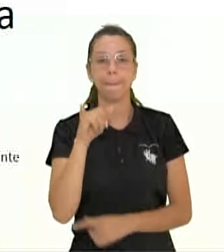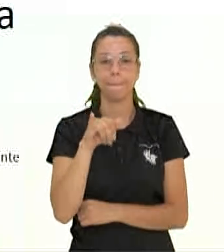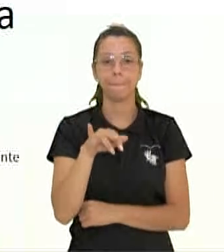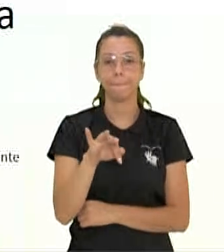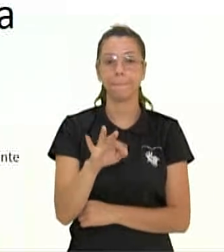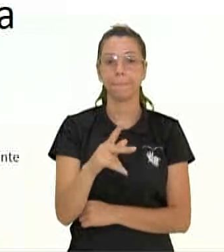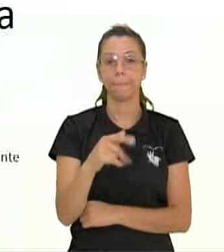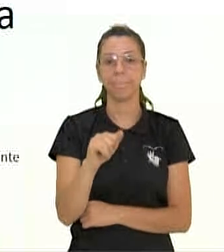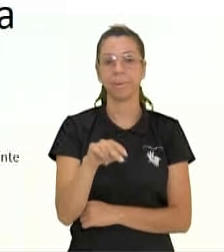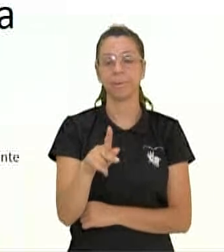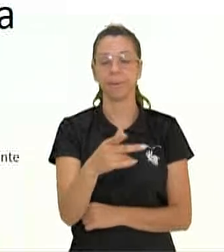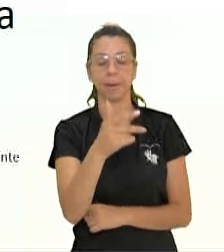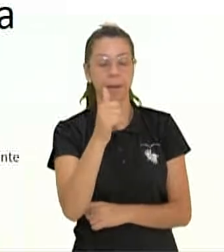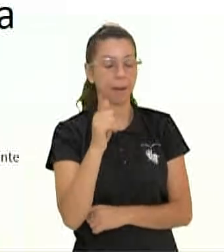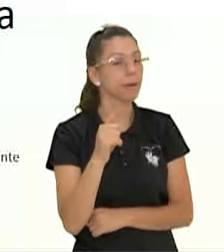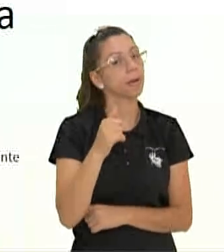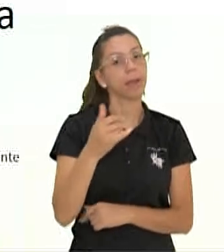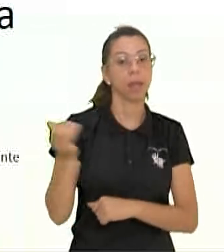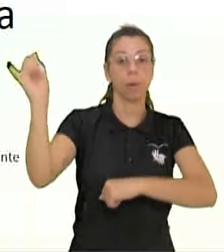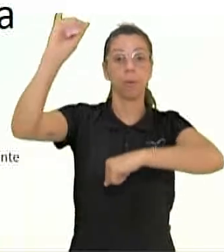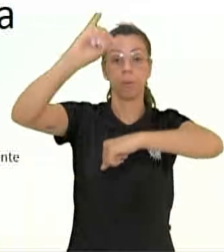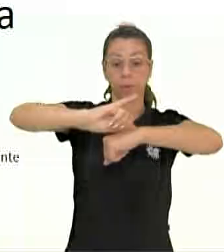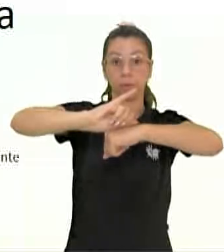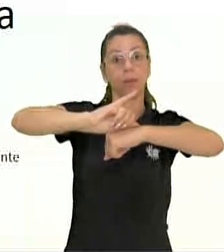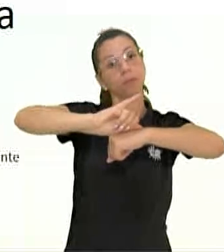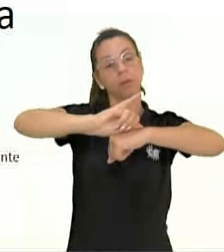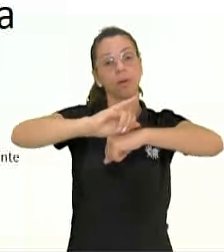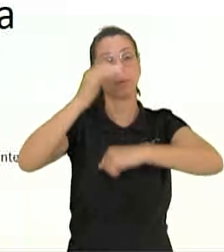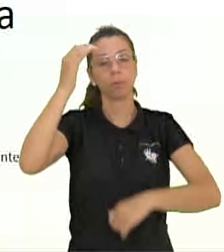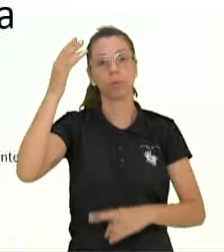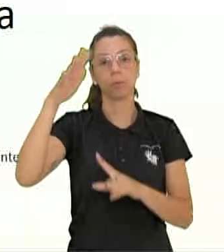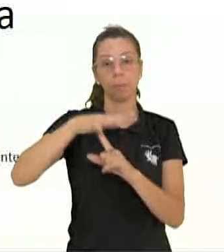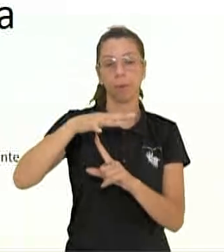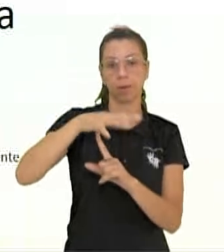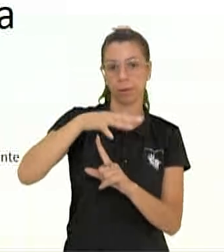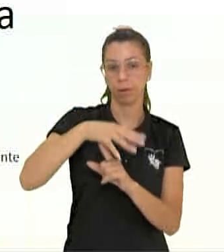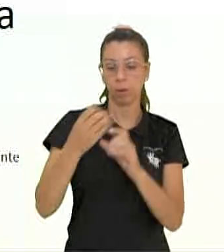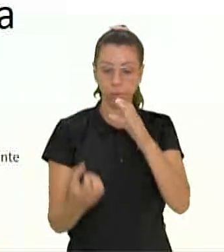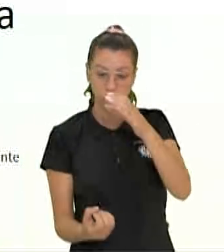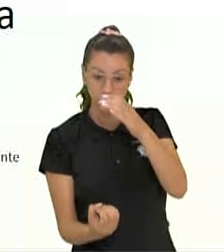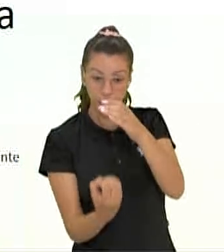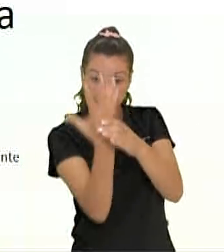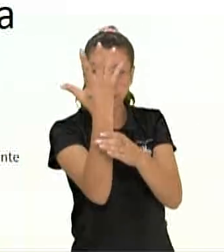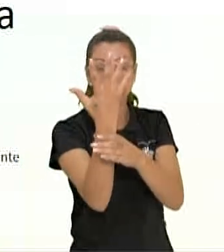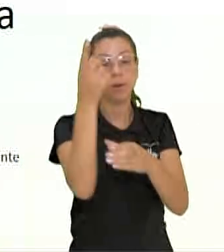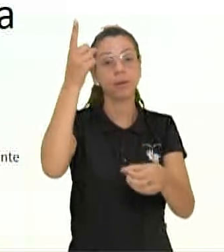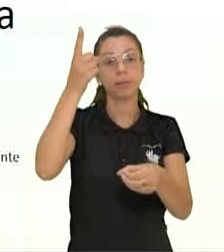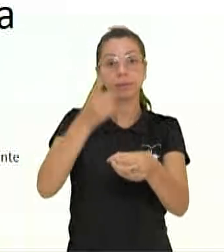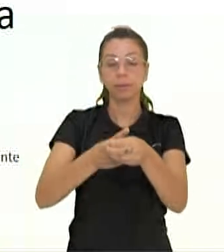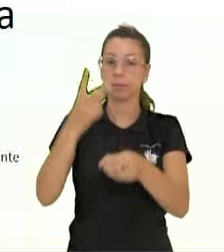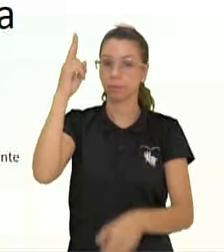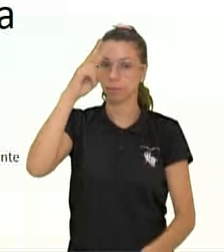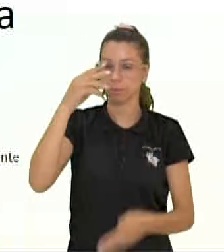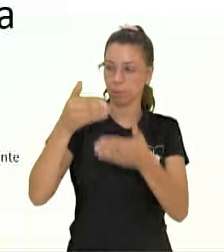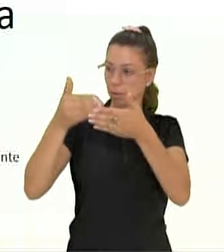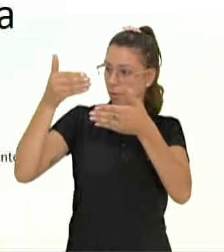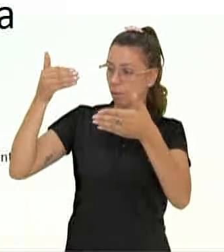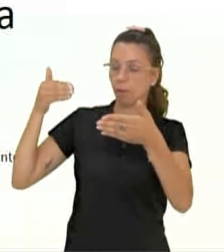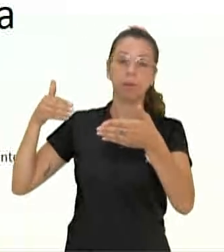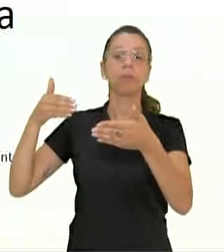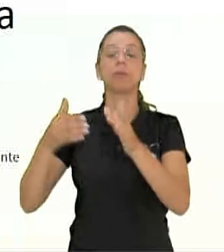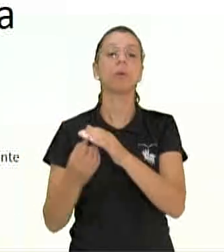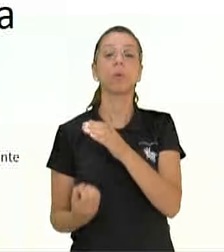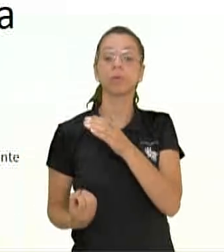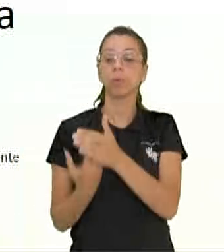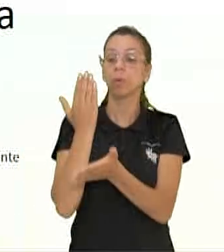local é considerado o marco zero da capital do Paraná, ou seja, onde nasceu a cidade, pelo menos historicamente, né? O marco zero,